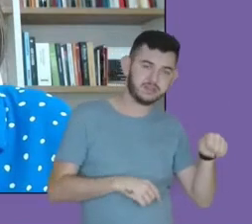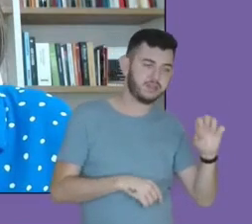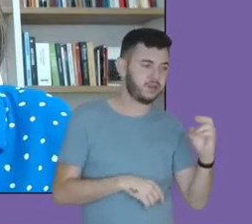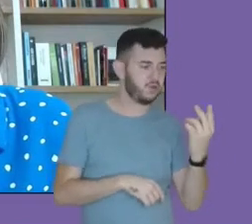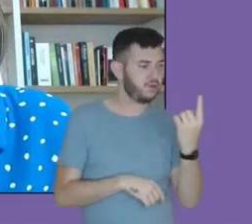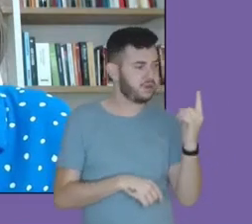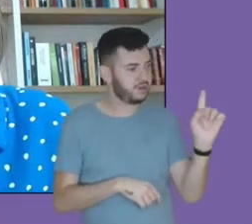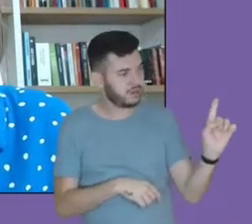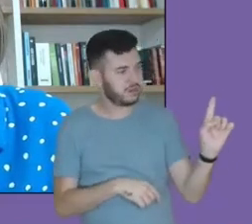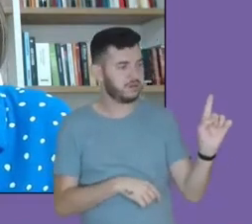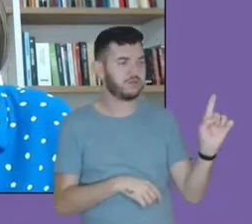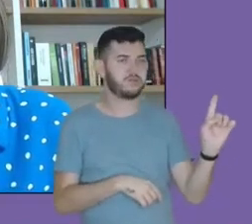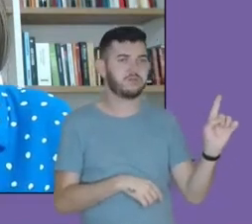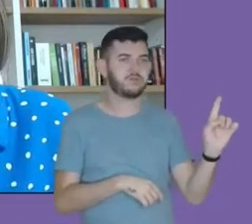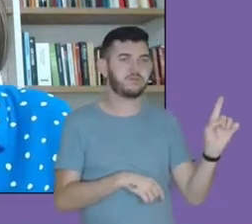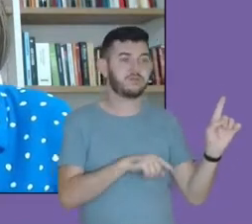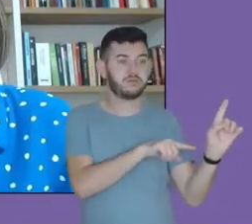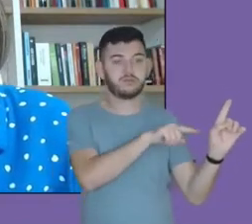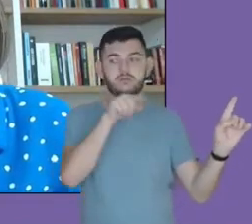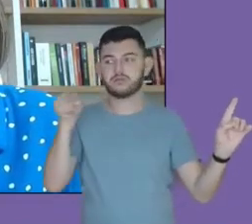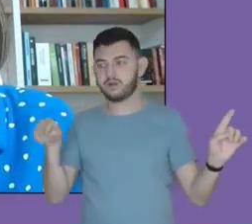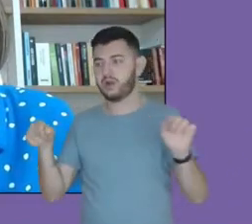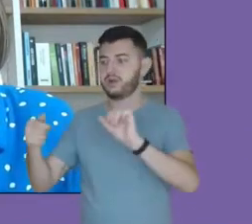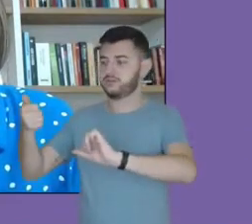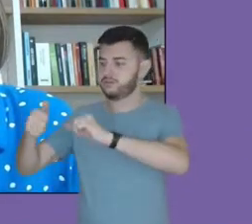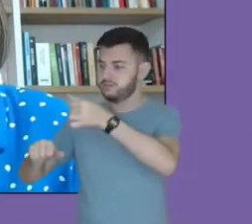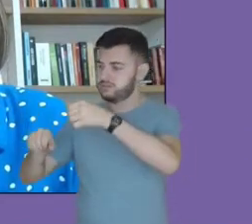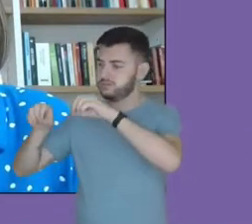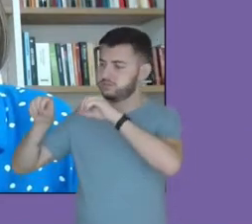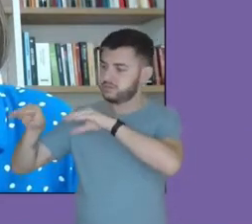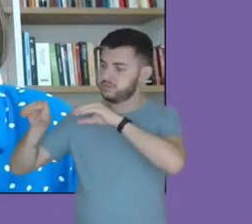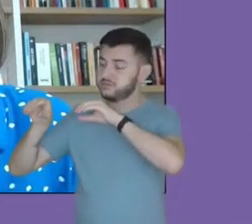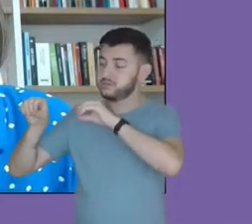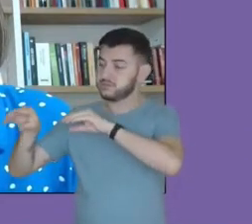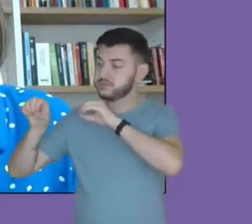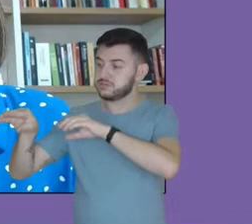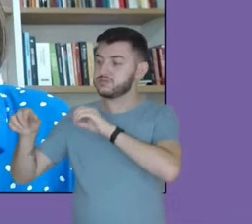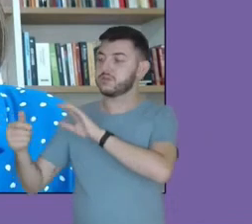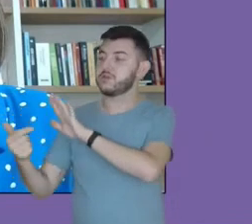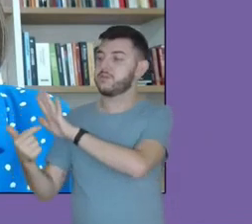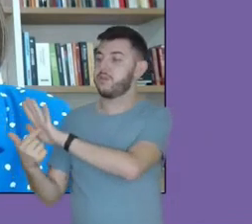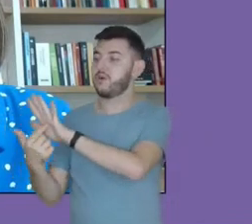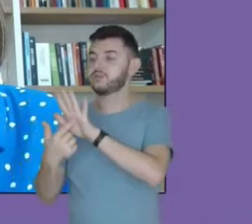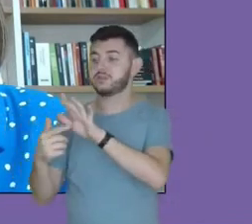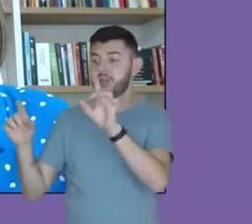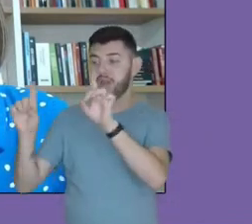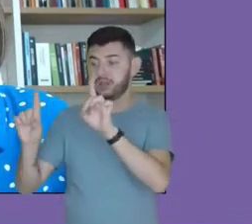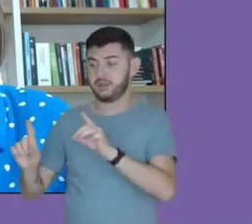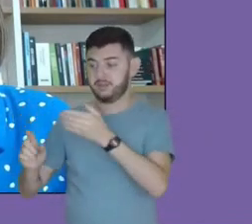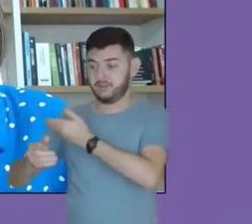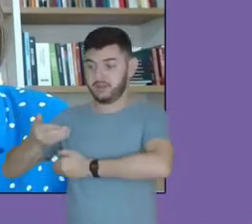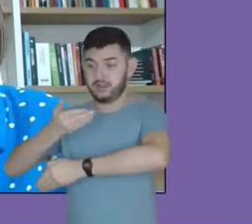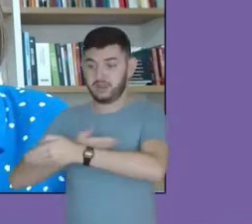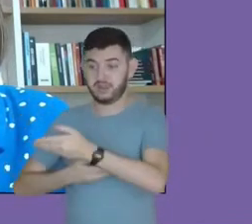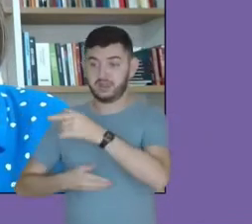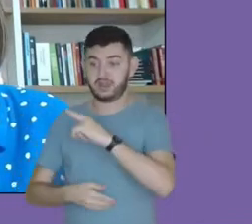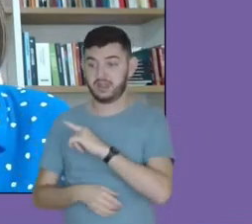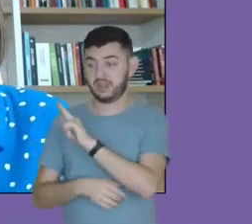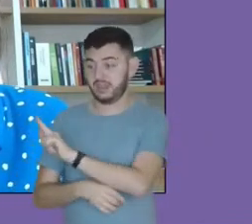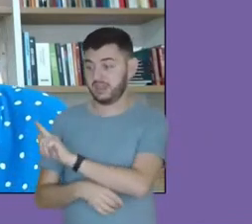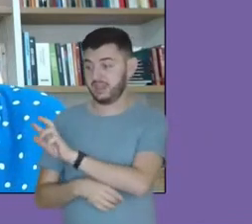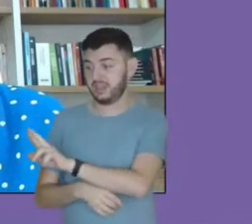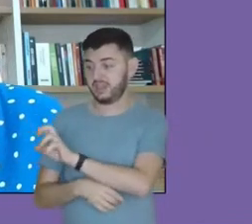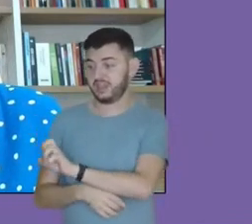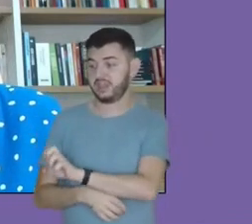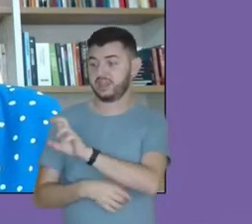a avaliação educacional admite graus de deficiências. E ela vai